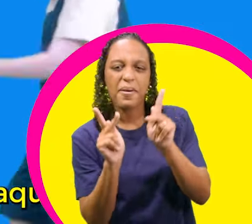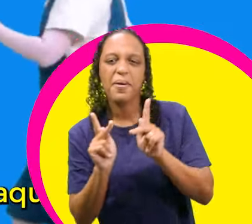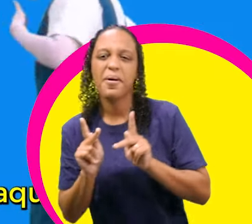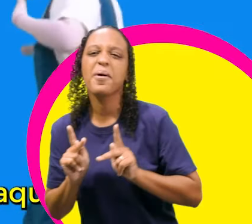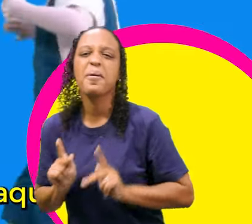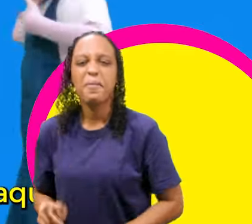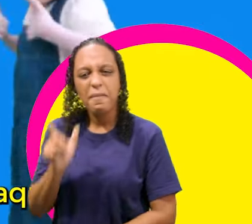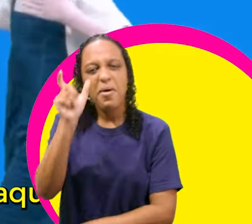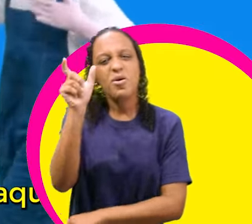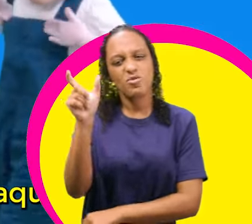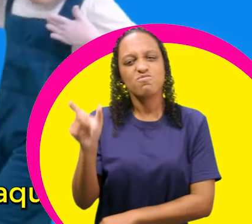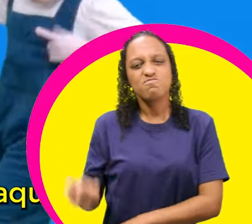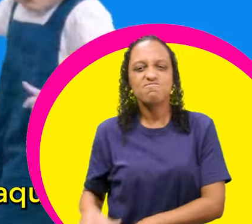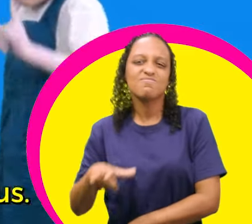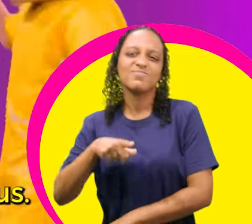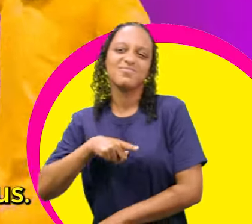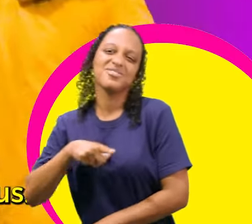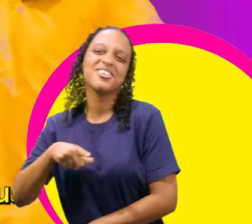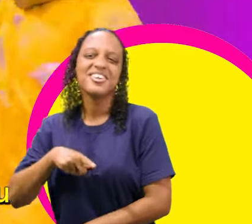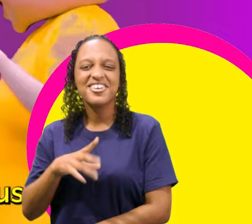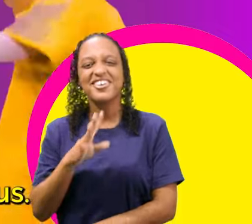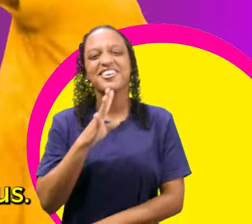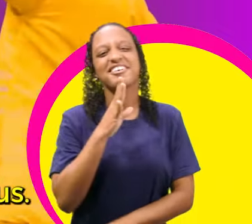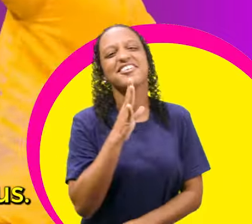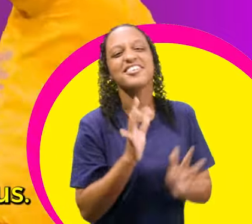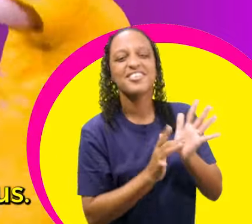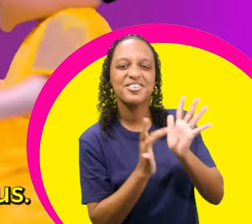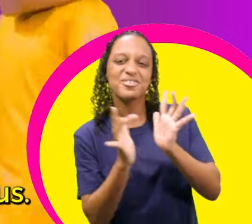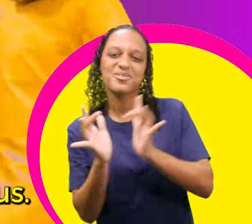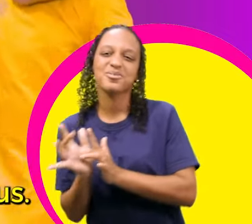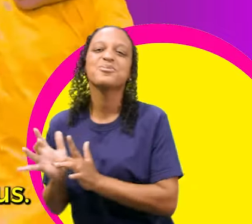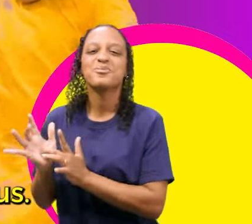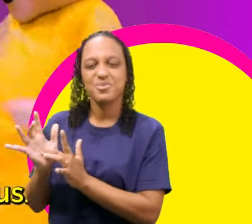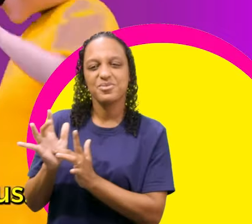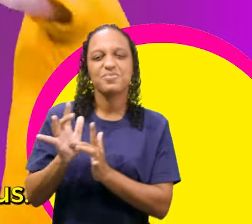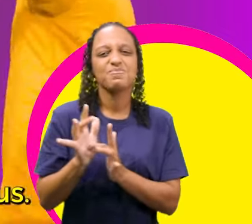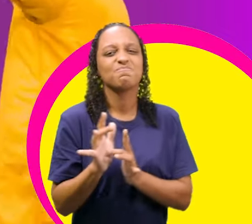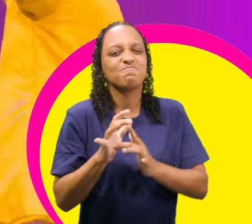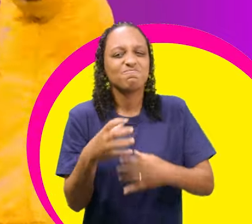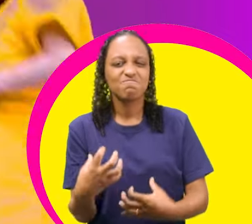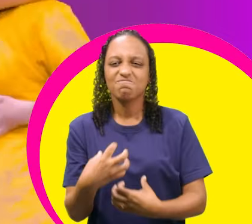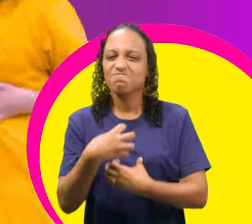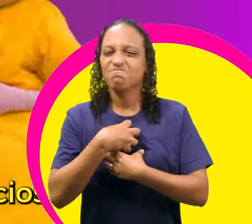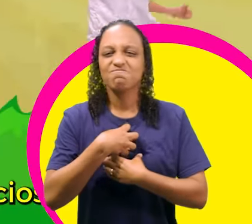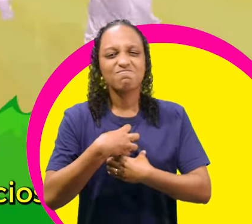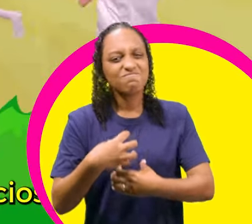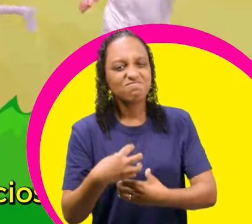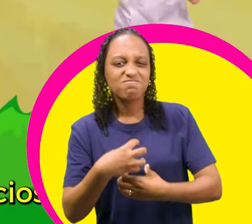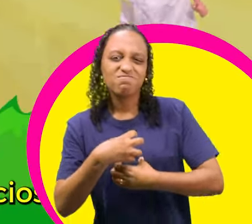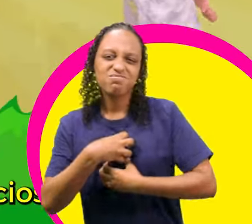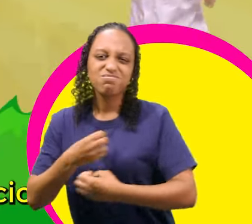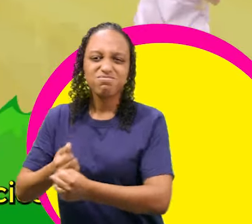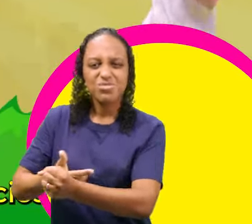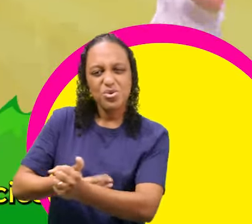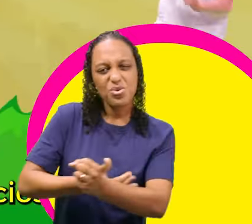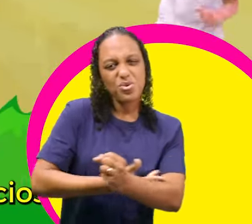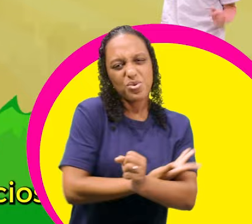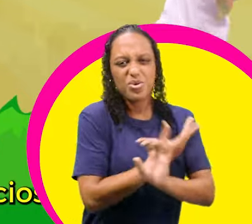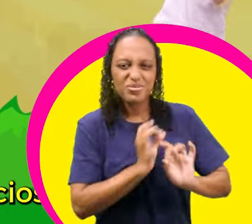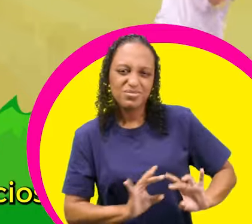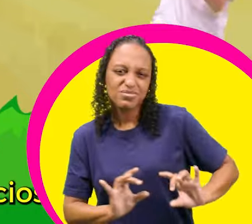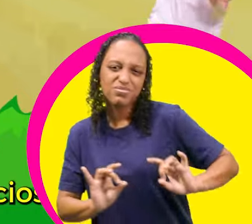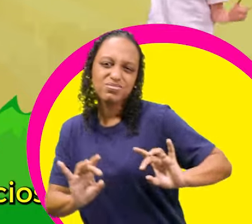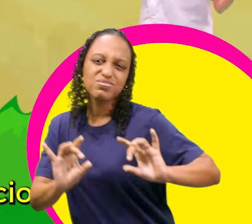verdadeira paz só tem aquele que já conhece a Jesus. O sentimento